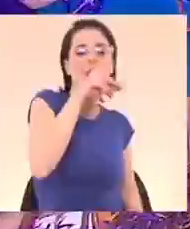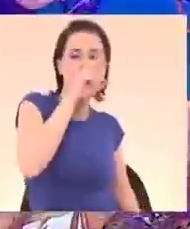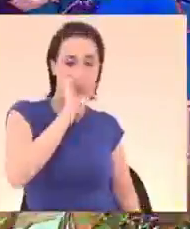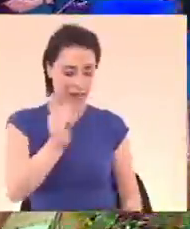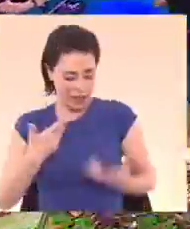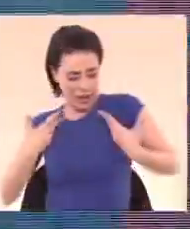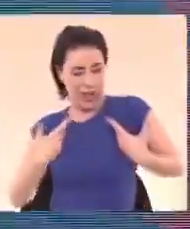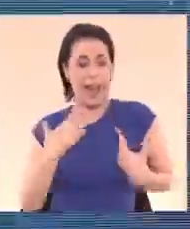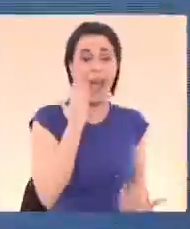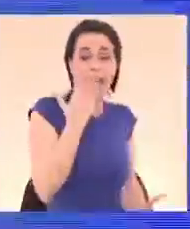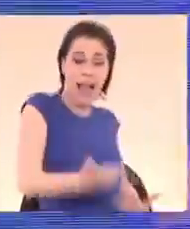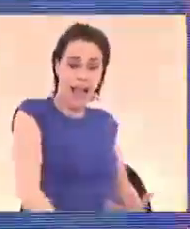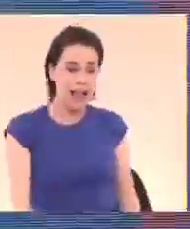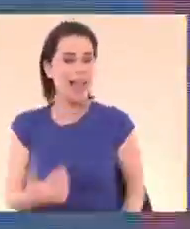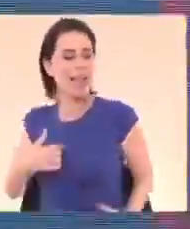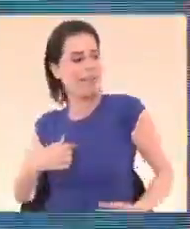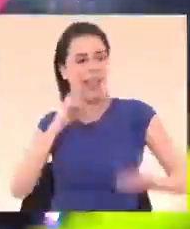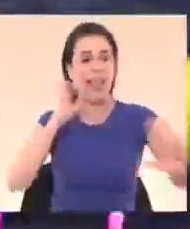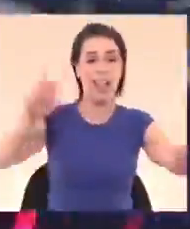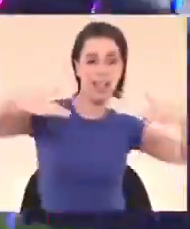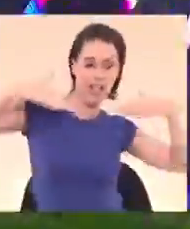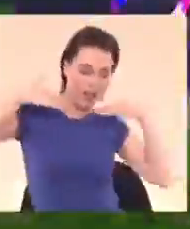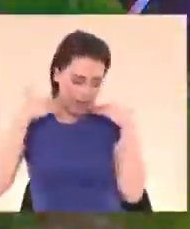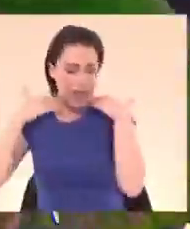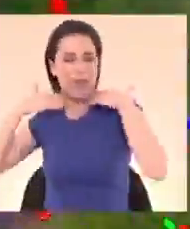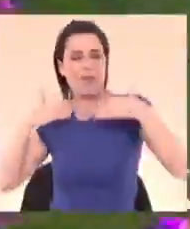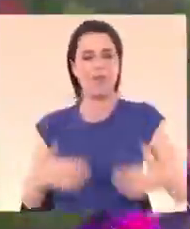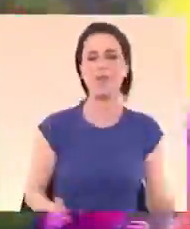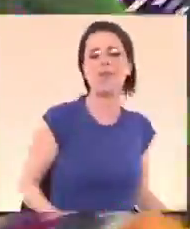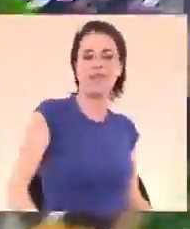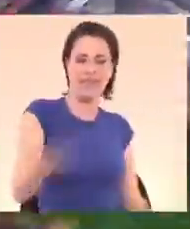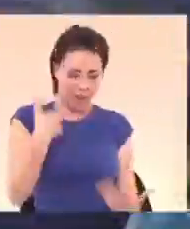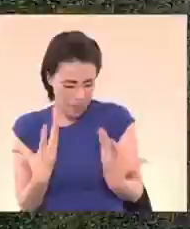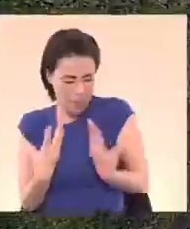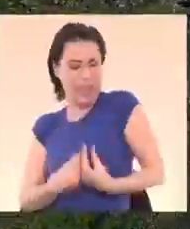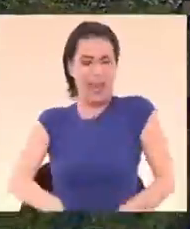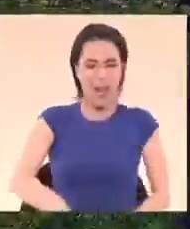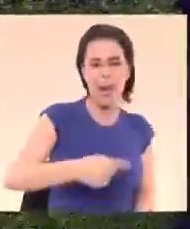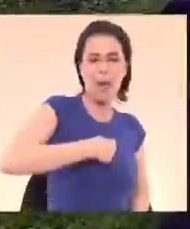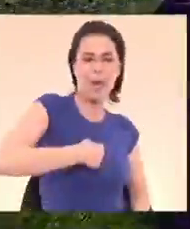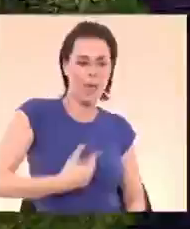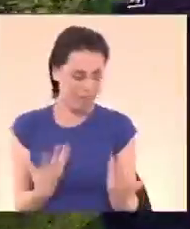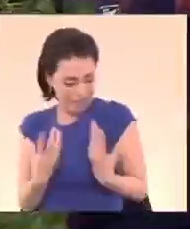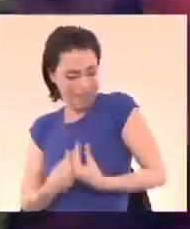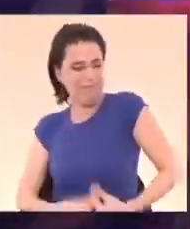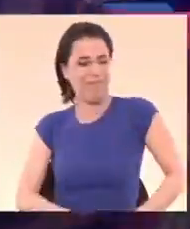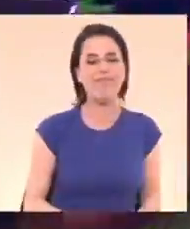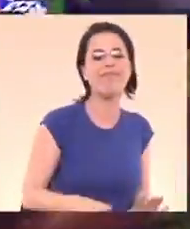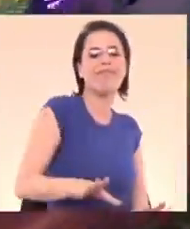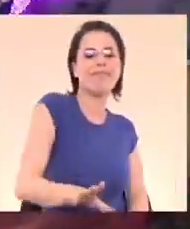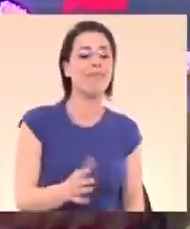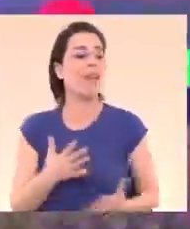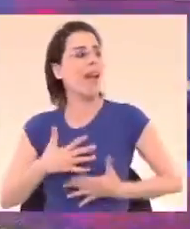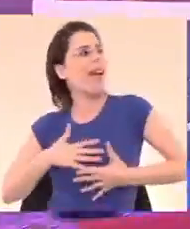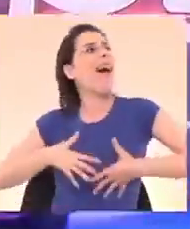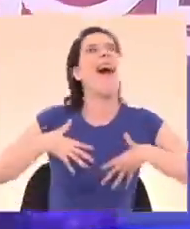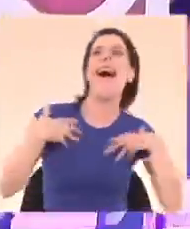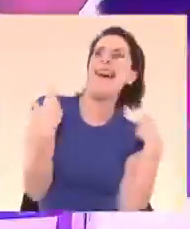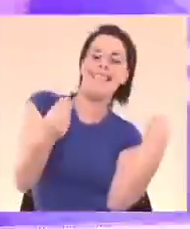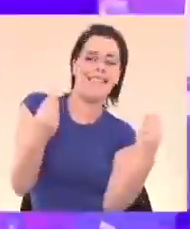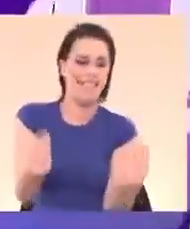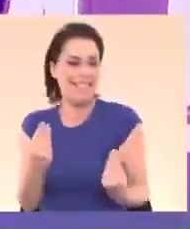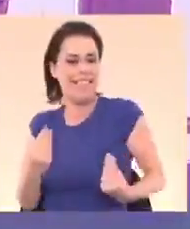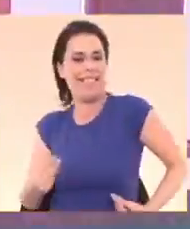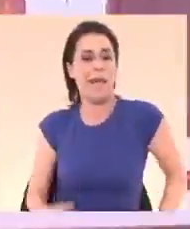em minha cama e meus lençóis. Vem ficar comigo, és meu